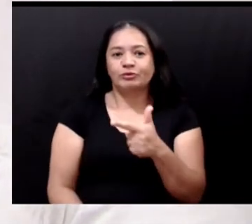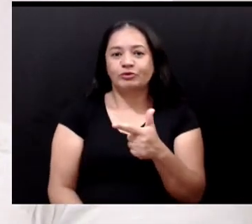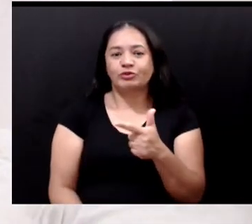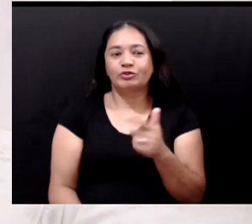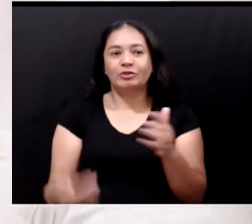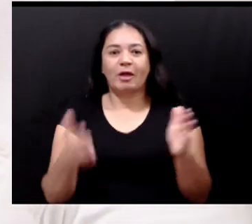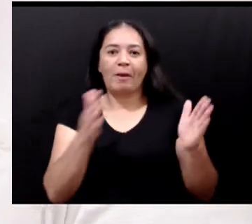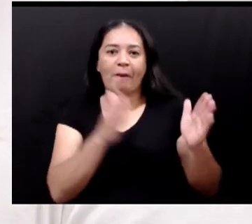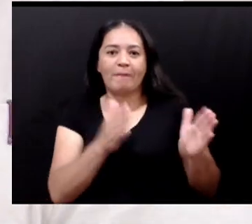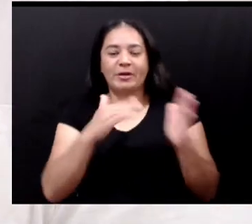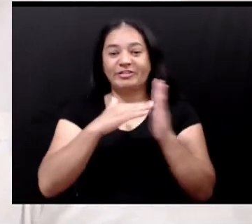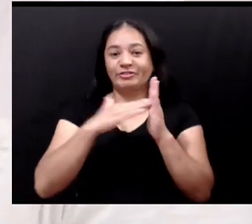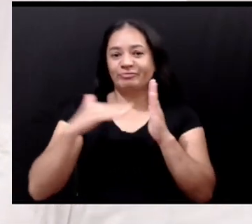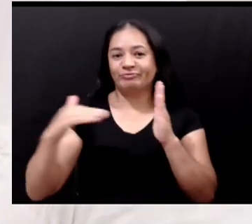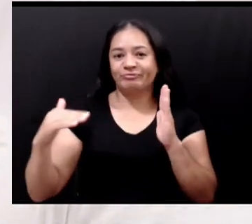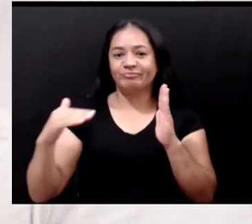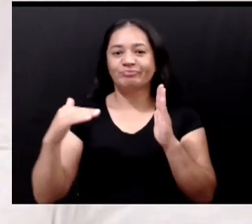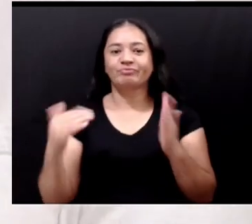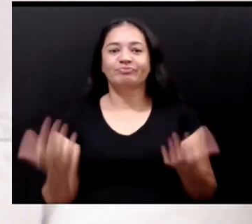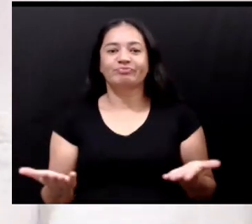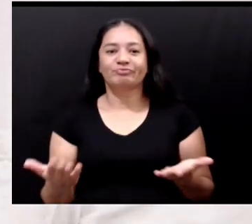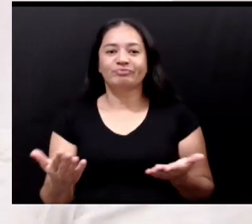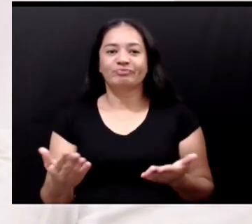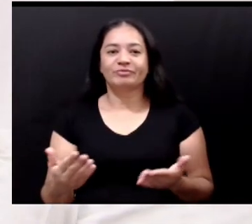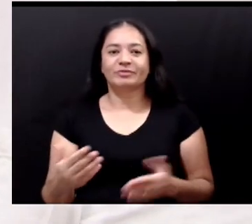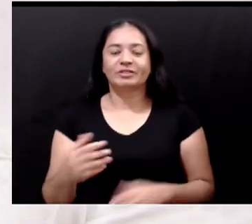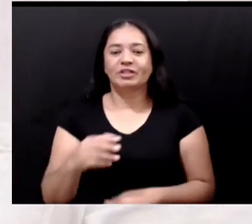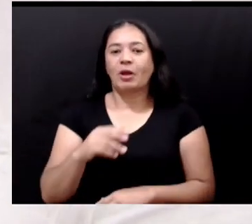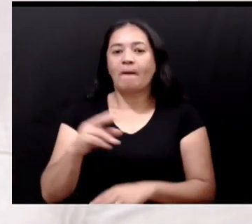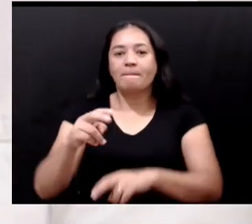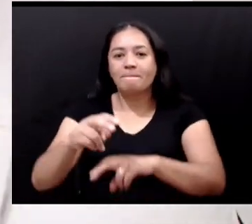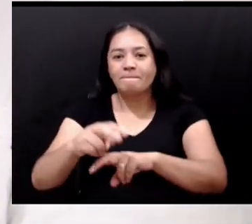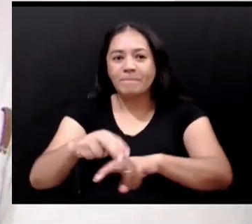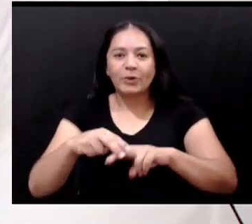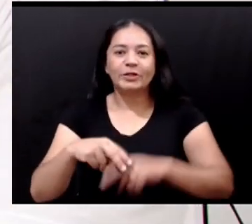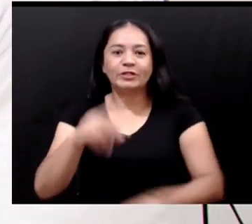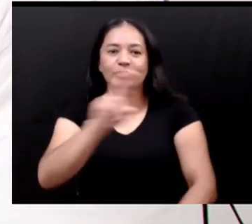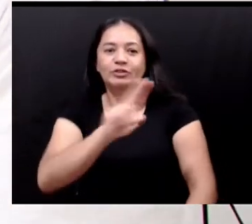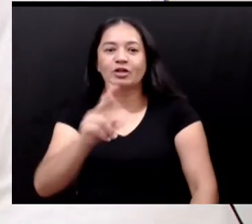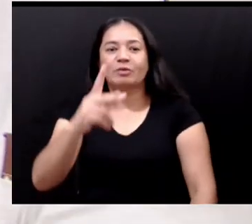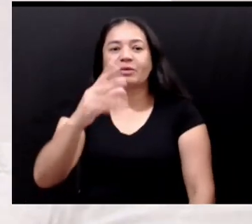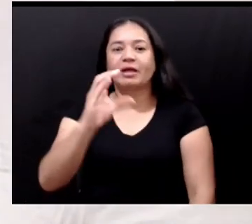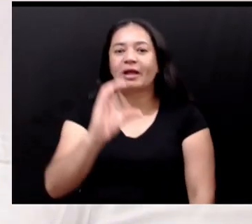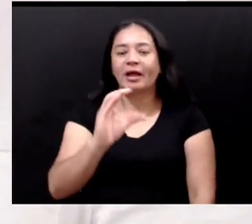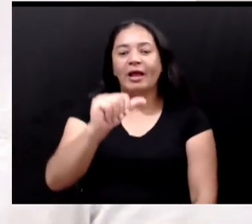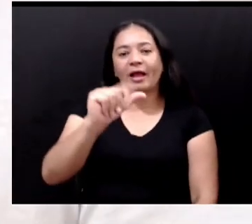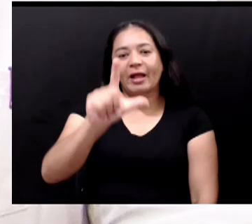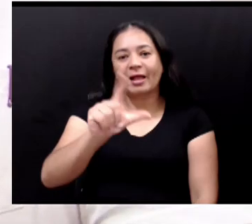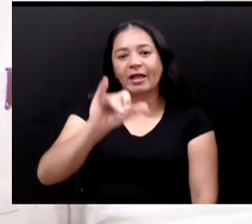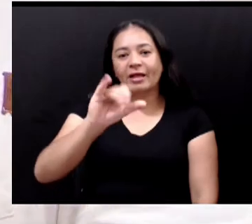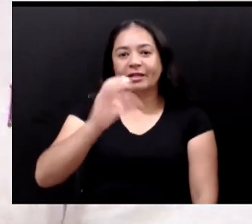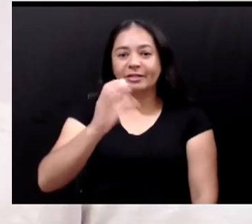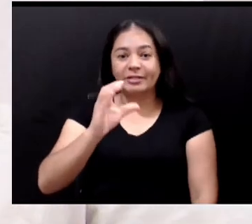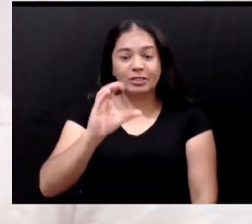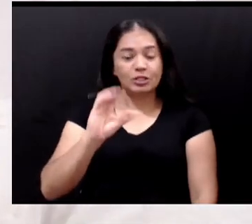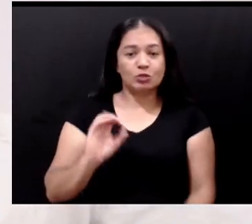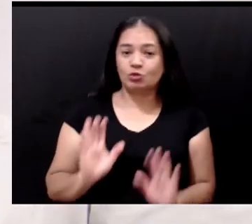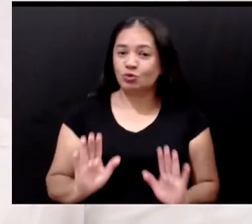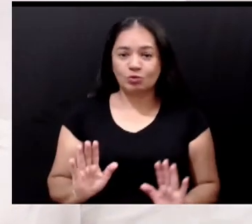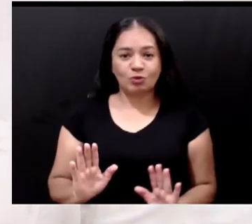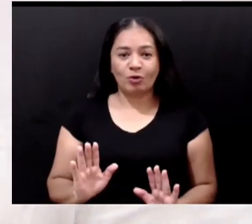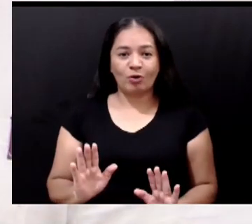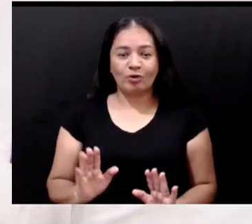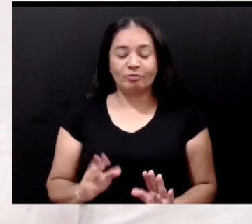também. A gente então, realmente, tanto que o nome dizia calista, vamos tratar do calo, tinha uma unha cravada, o calista também cuidava, e o restante,